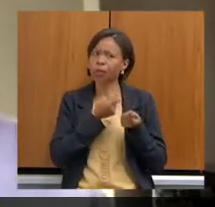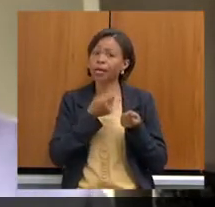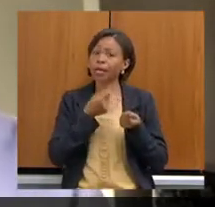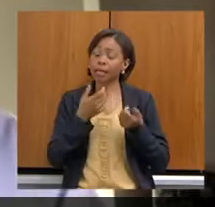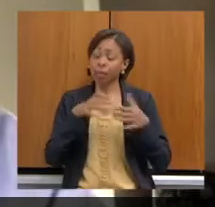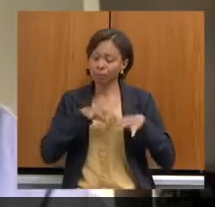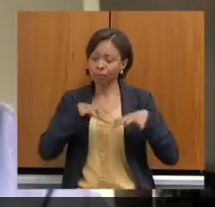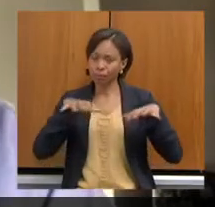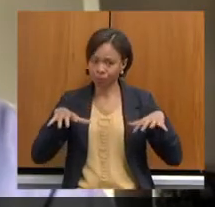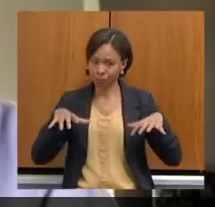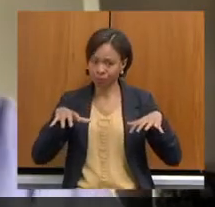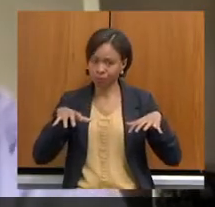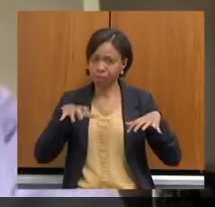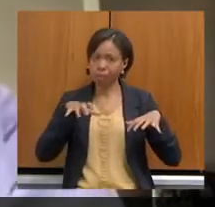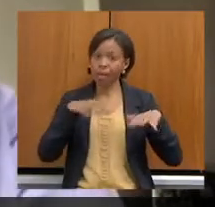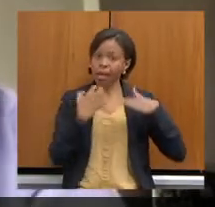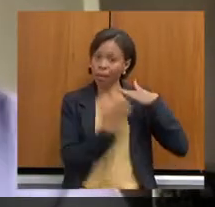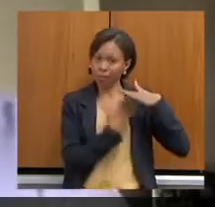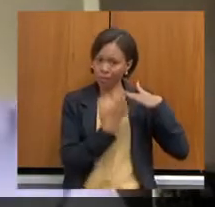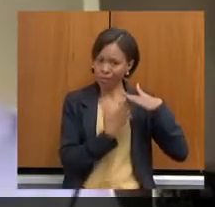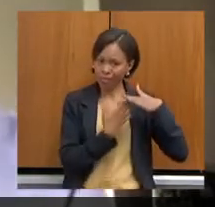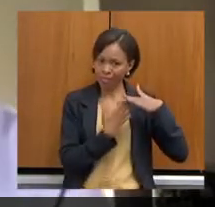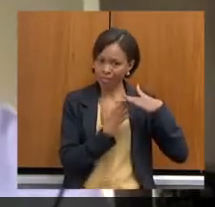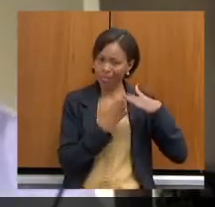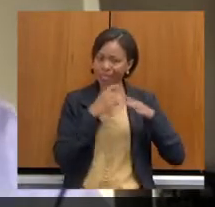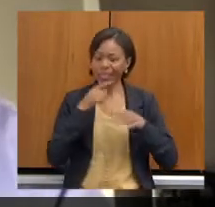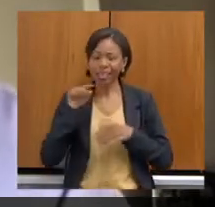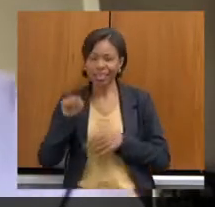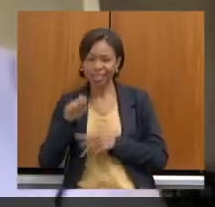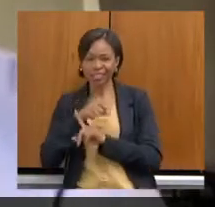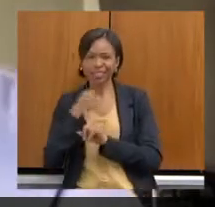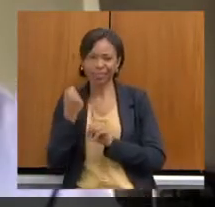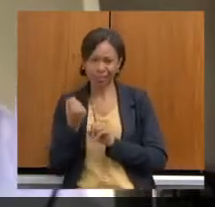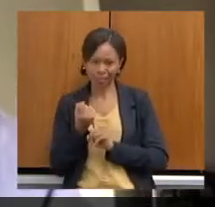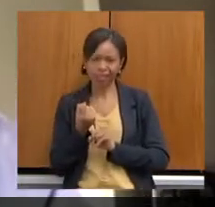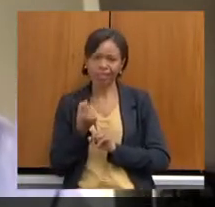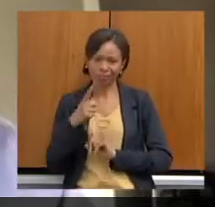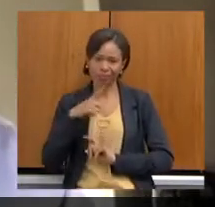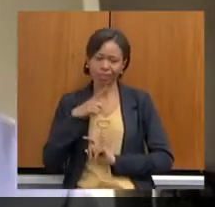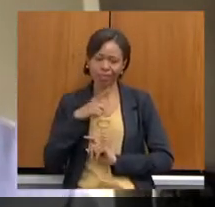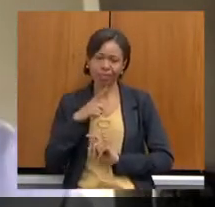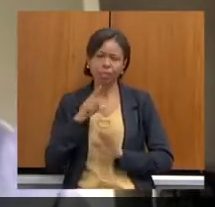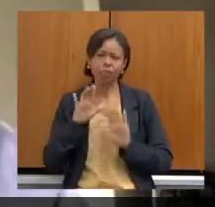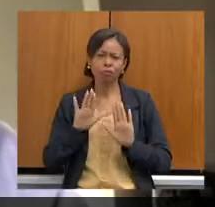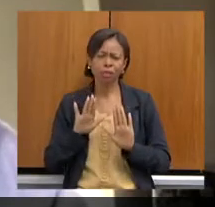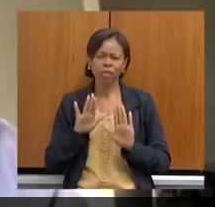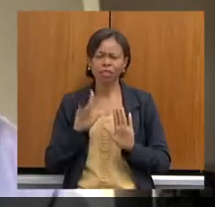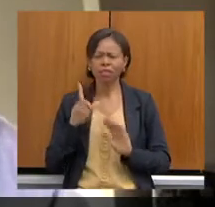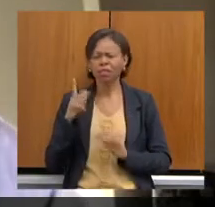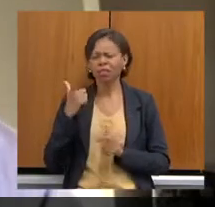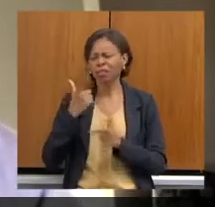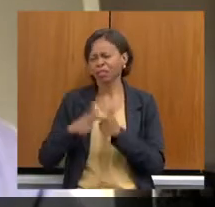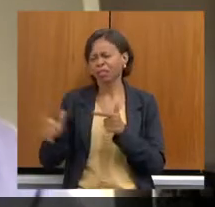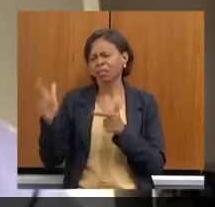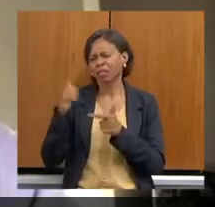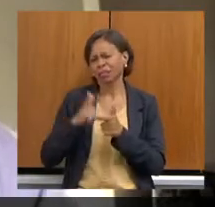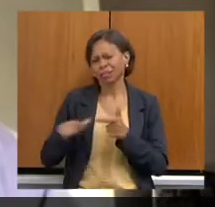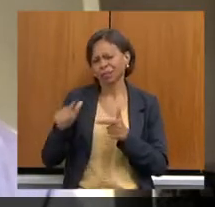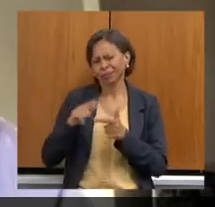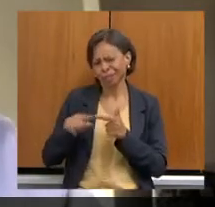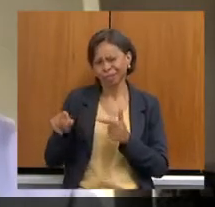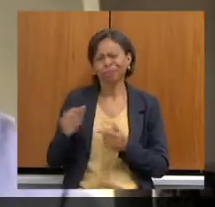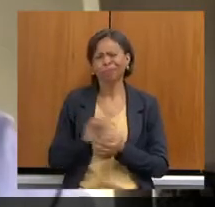parte social esse projeto ele tá é uma dificuldade secretária Ana jamais vista primeiro estrada